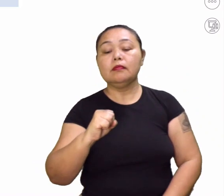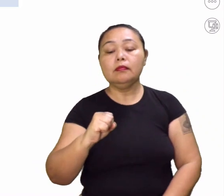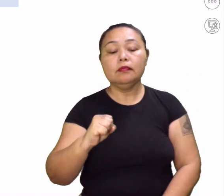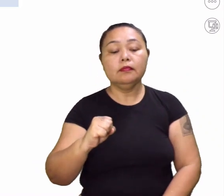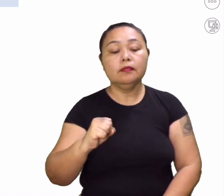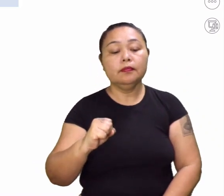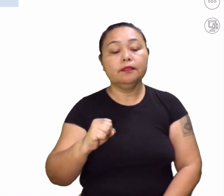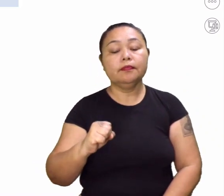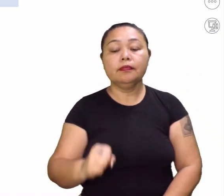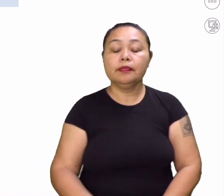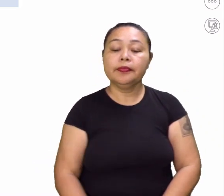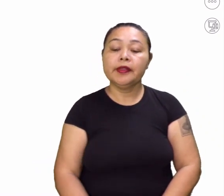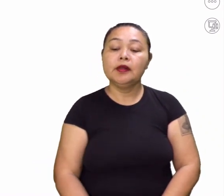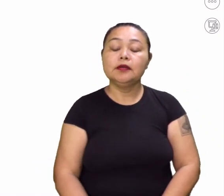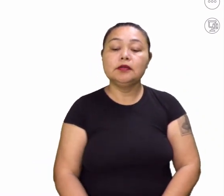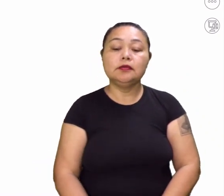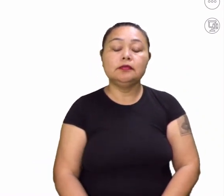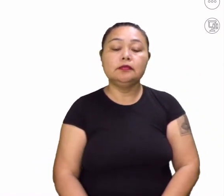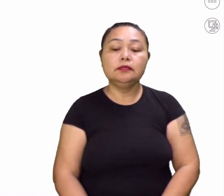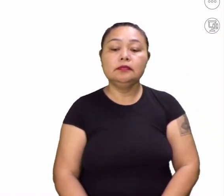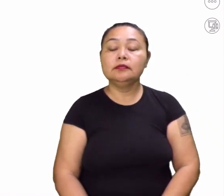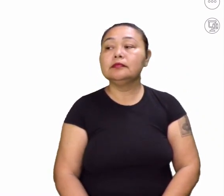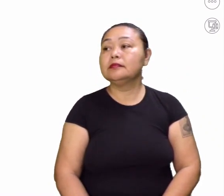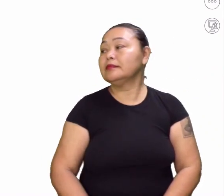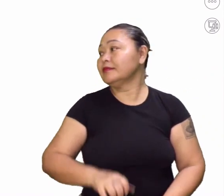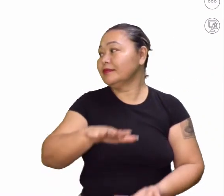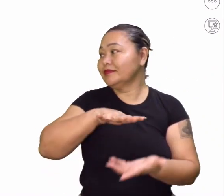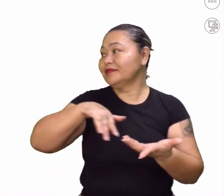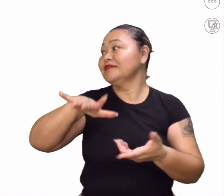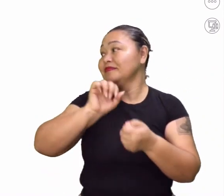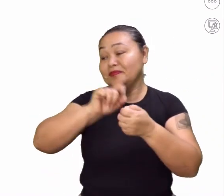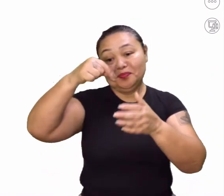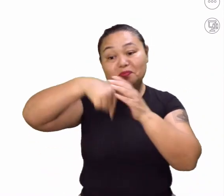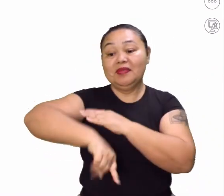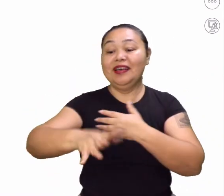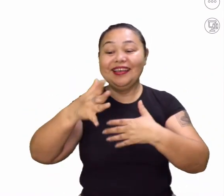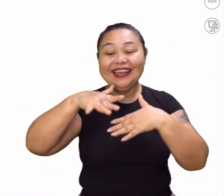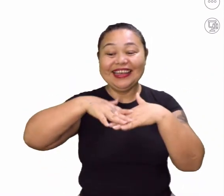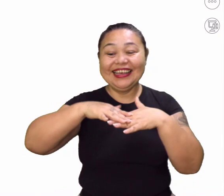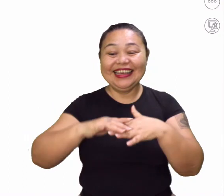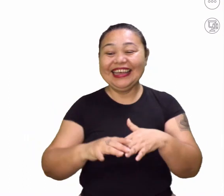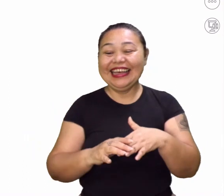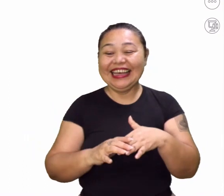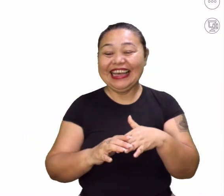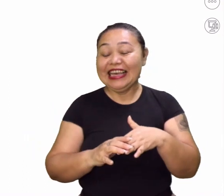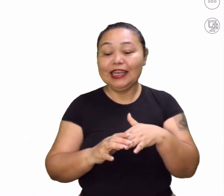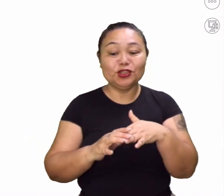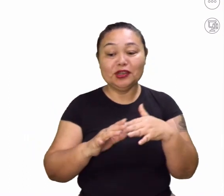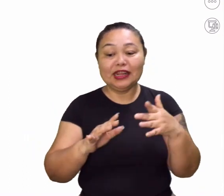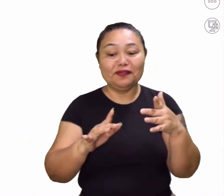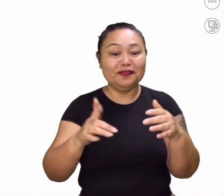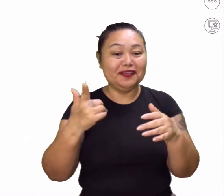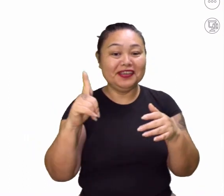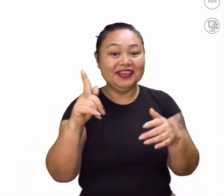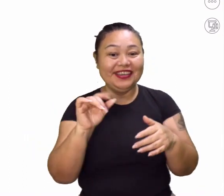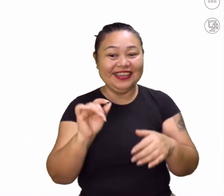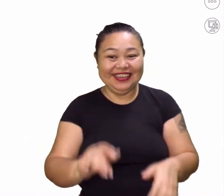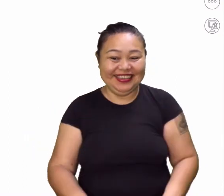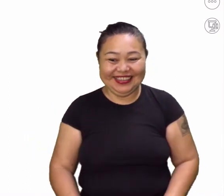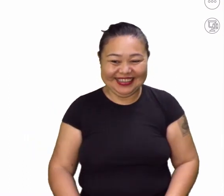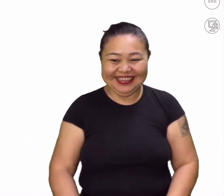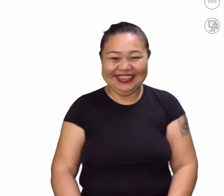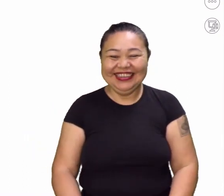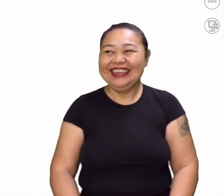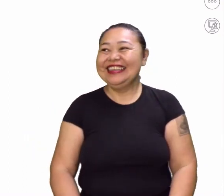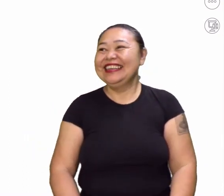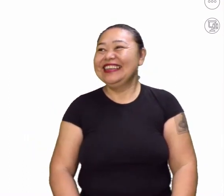um cone. Muito bem. Lá na geometria, na matemática, vamos aprofundar, né? Isso, então, vou fazer aqui um desenho aqui,